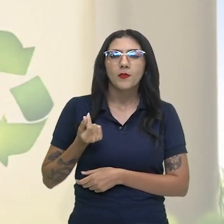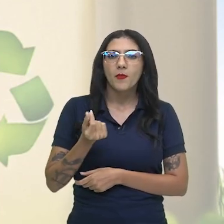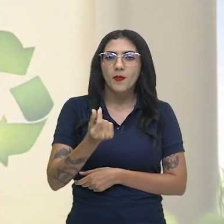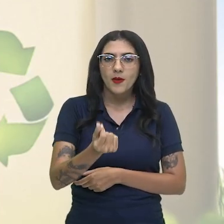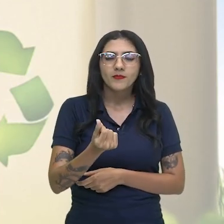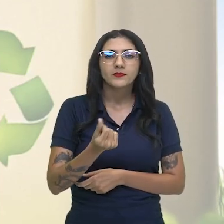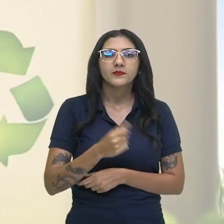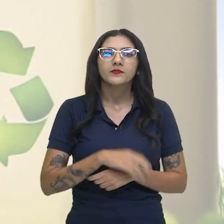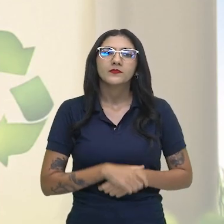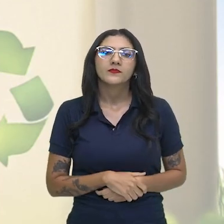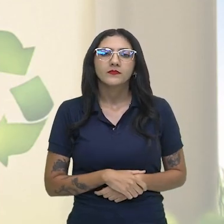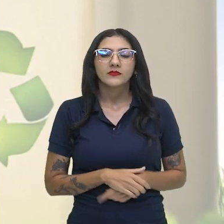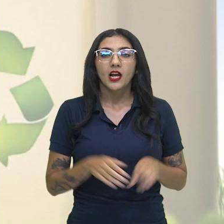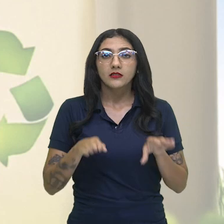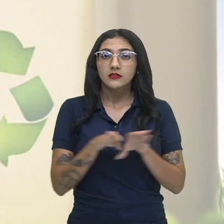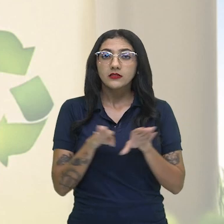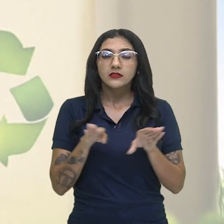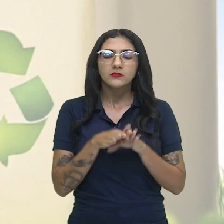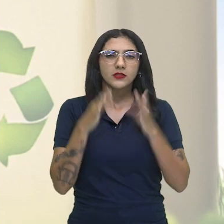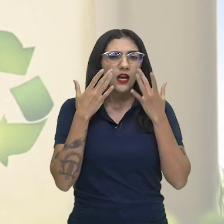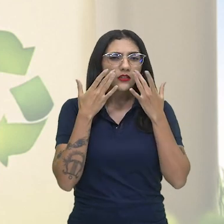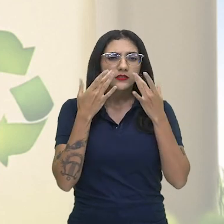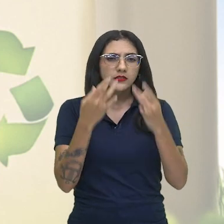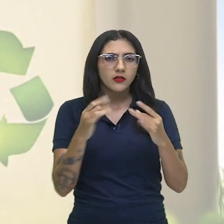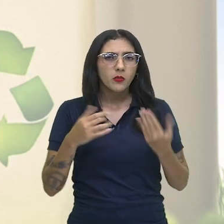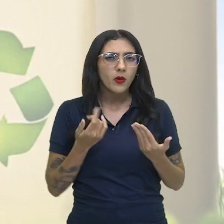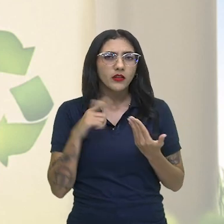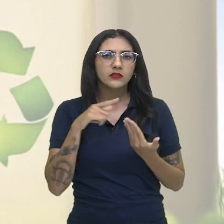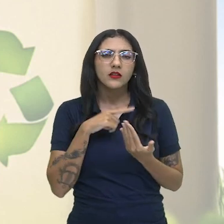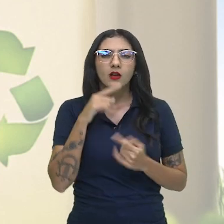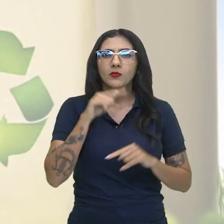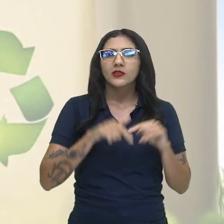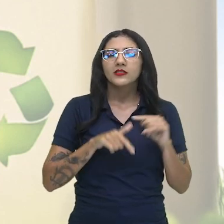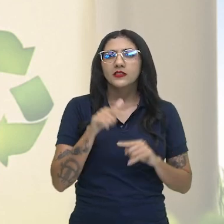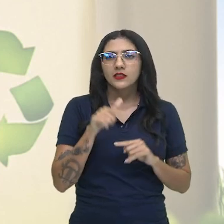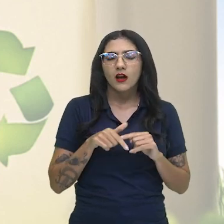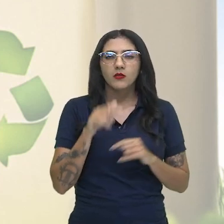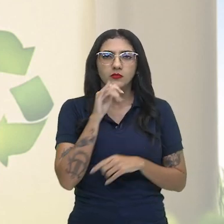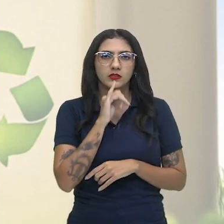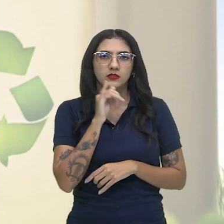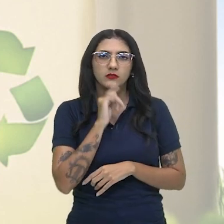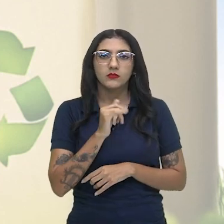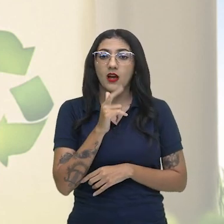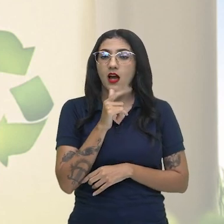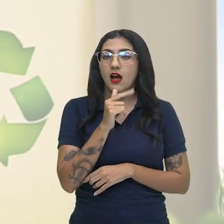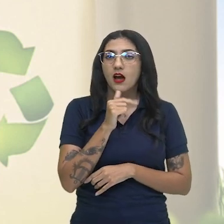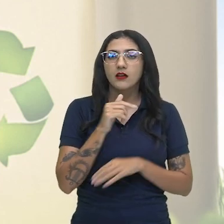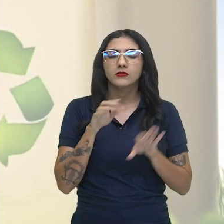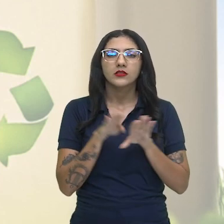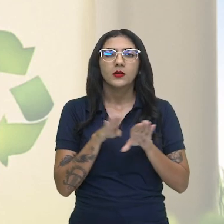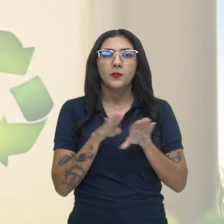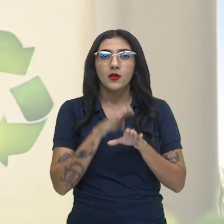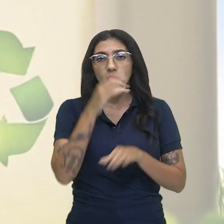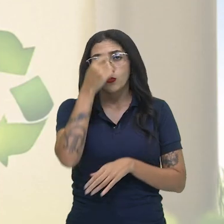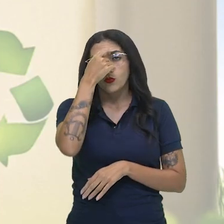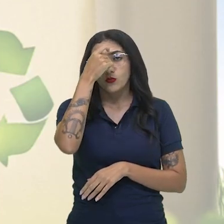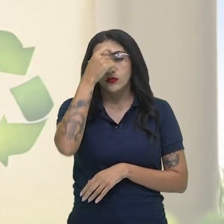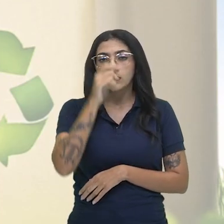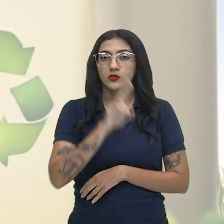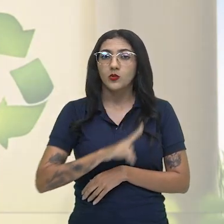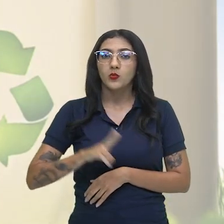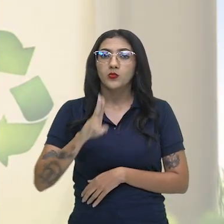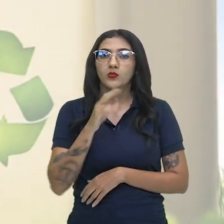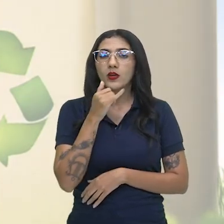disso, atente-se aos seus recursos utilizados, como água e energia. Reduzir